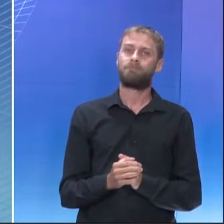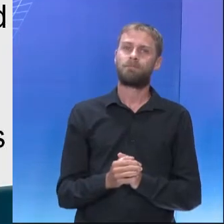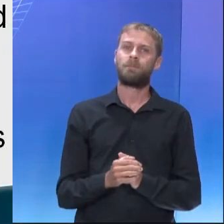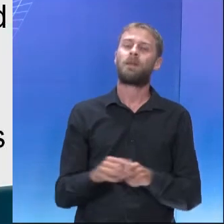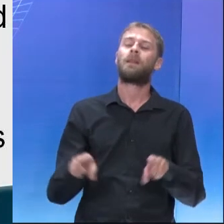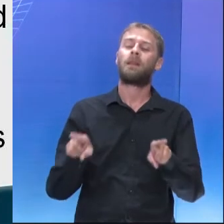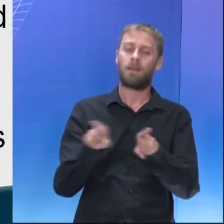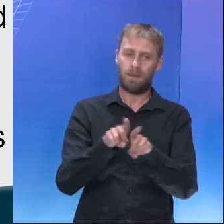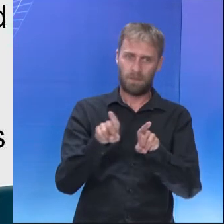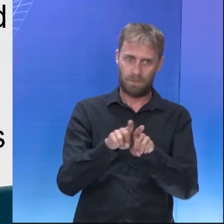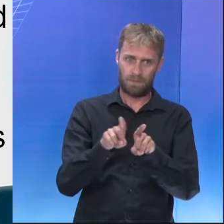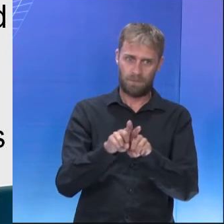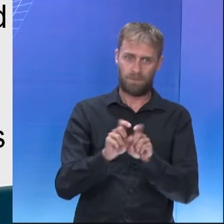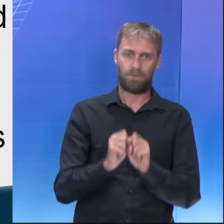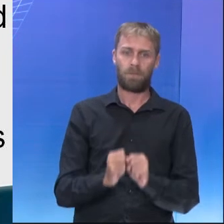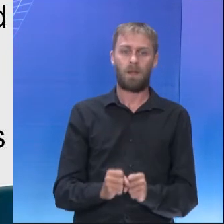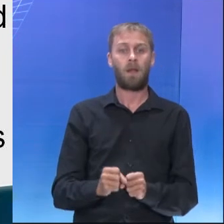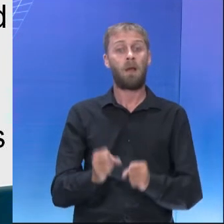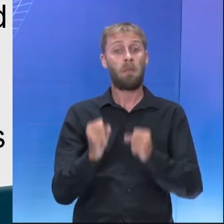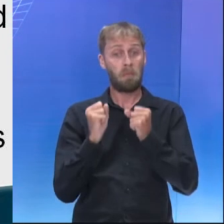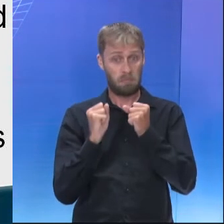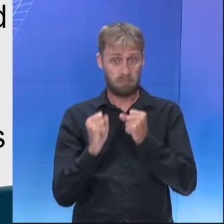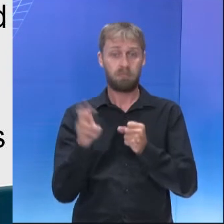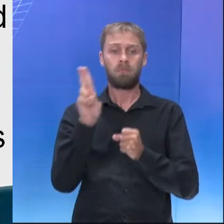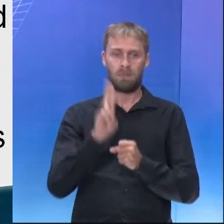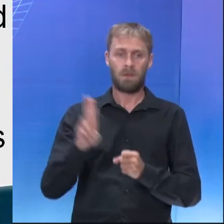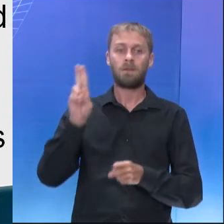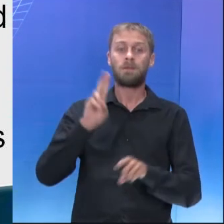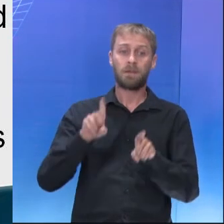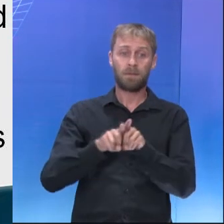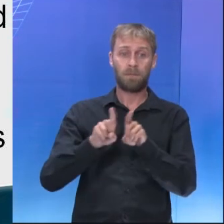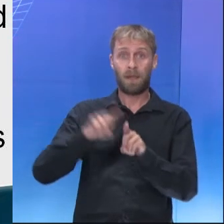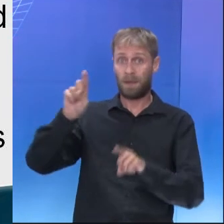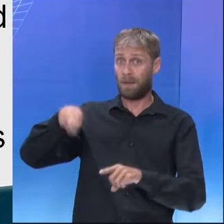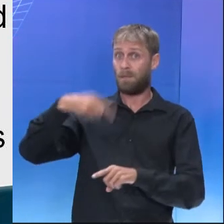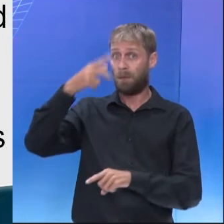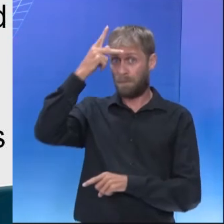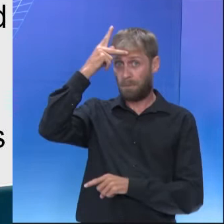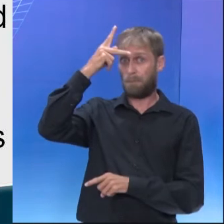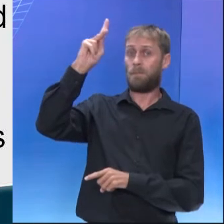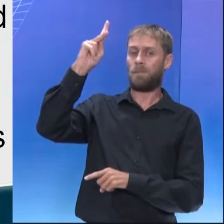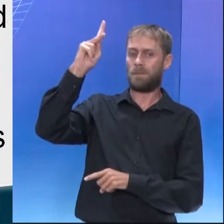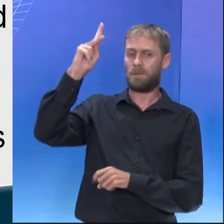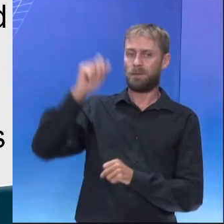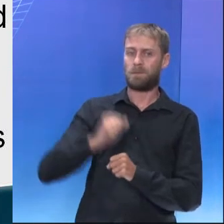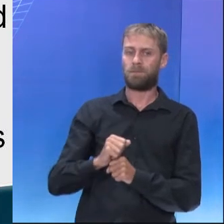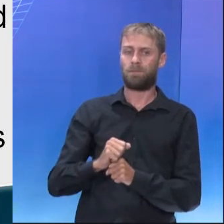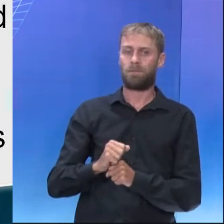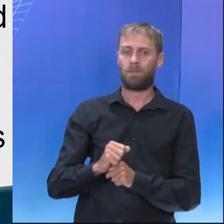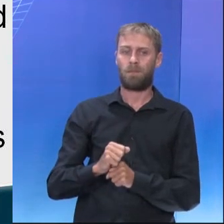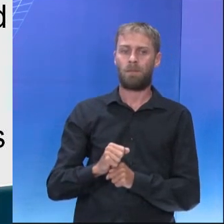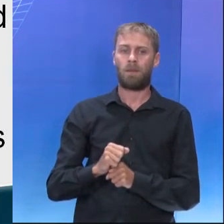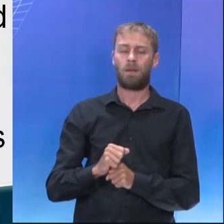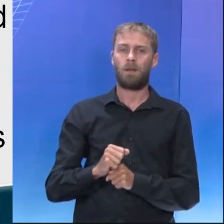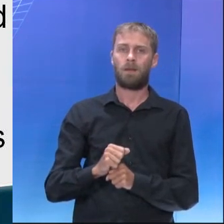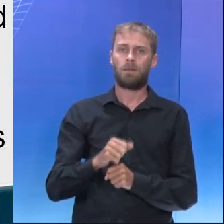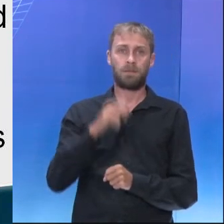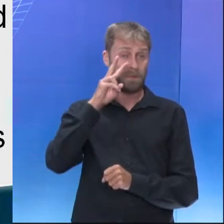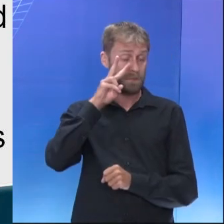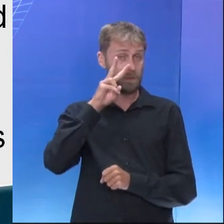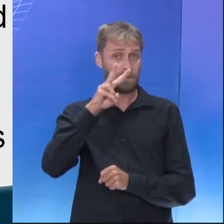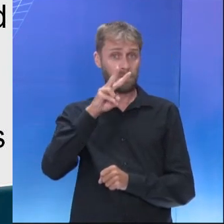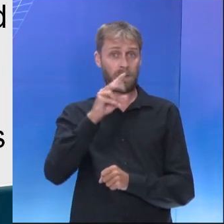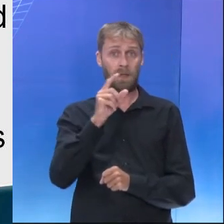Qual outra situação? Gerunds can be used after prepositions. Então, quando vocês